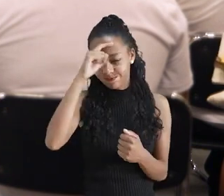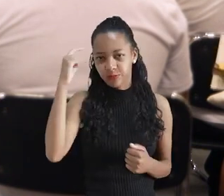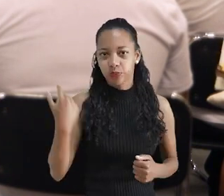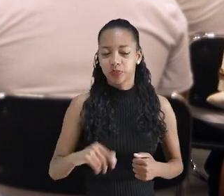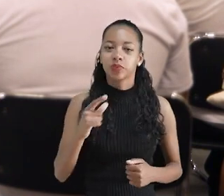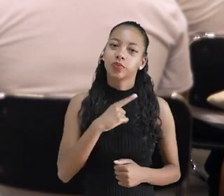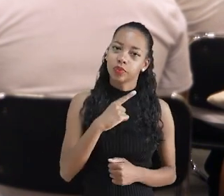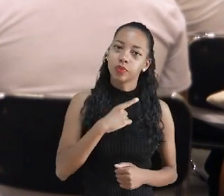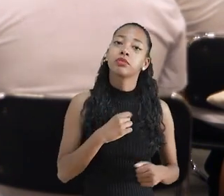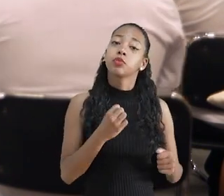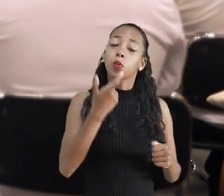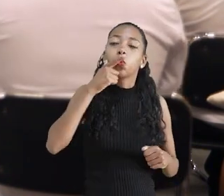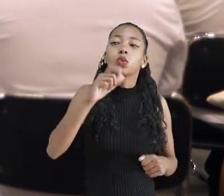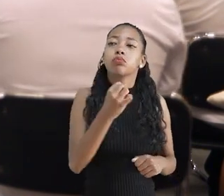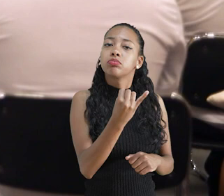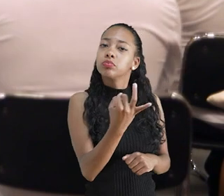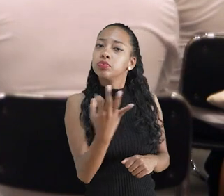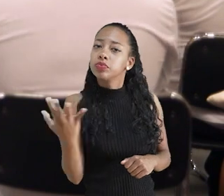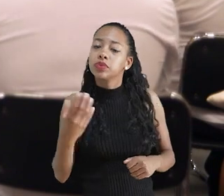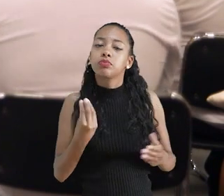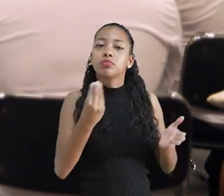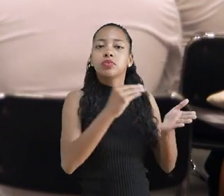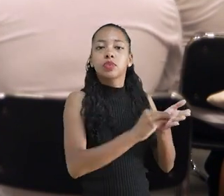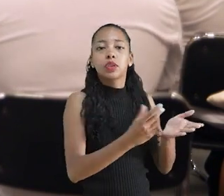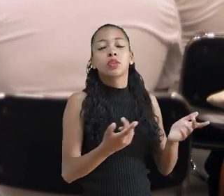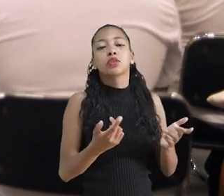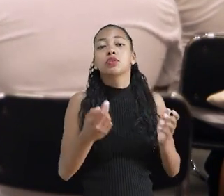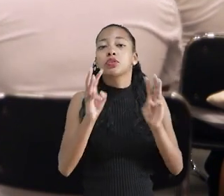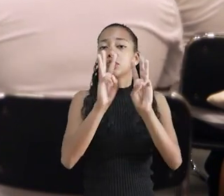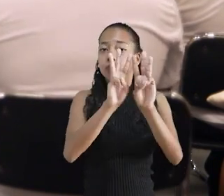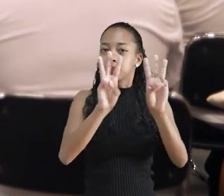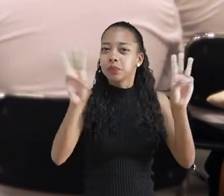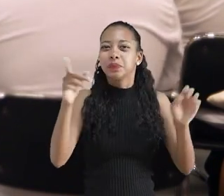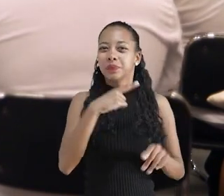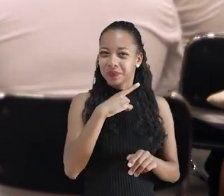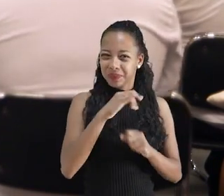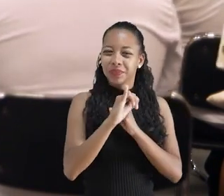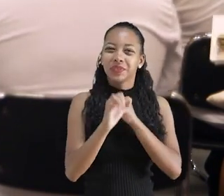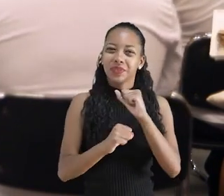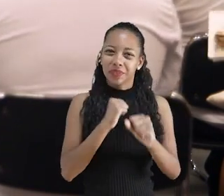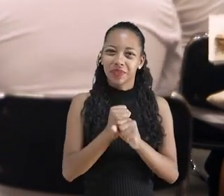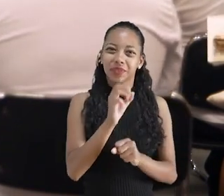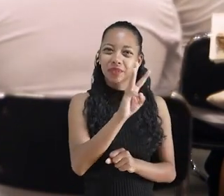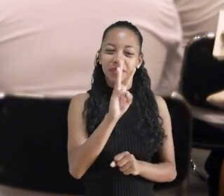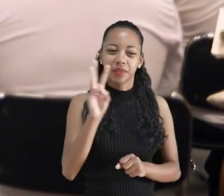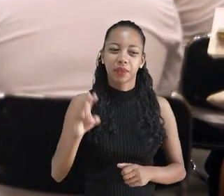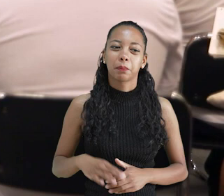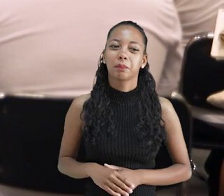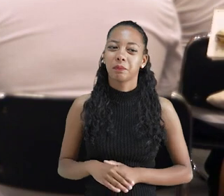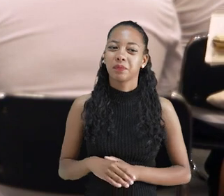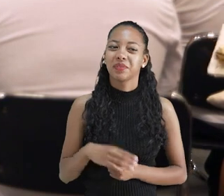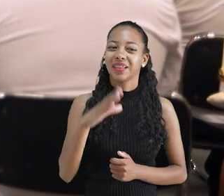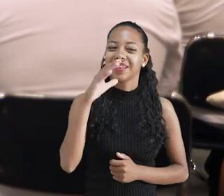disponível no site www.cra social meu Deus é